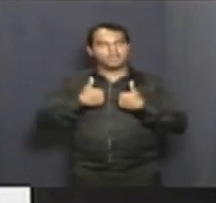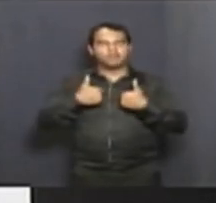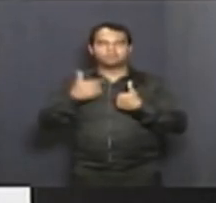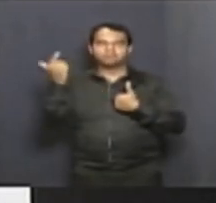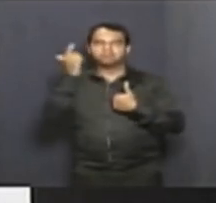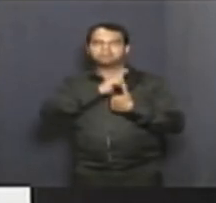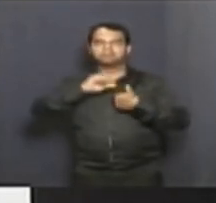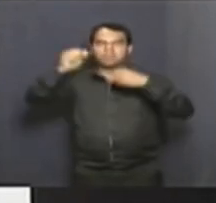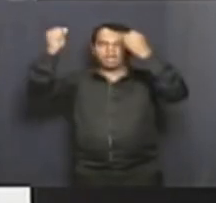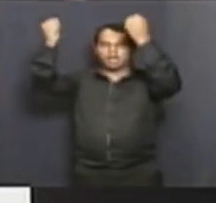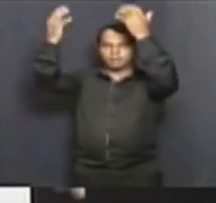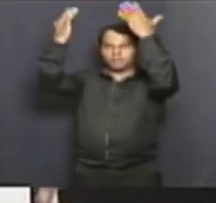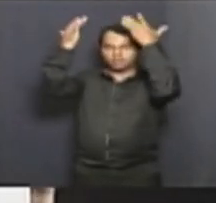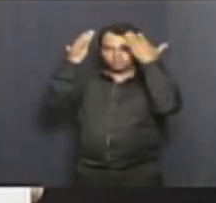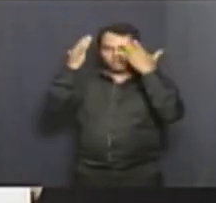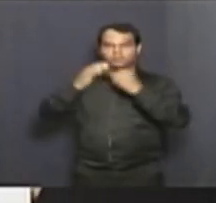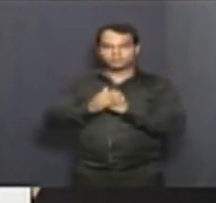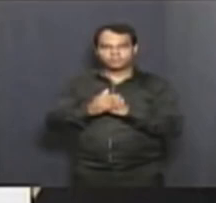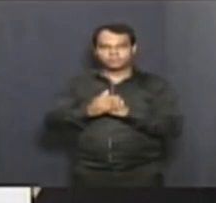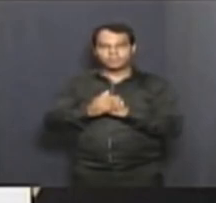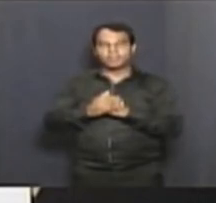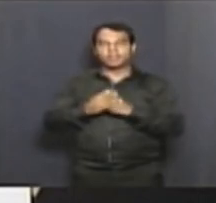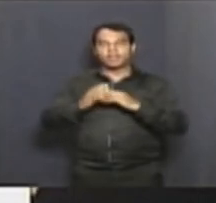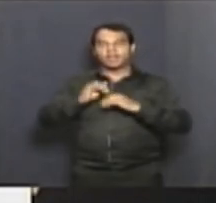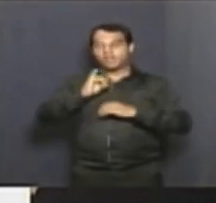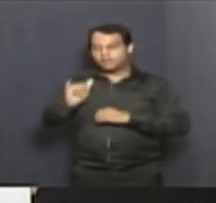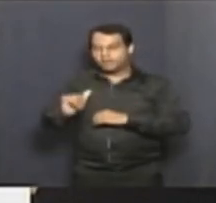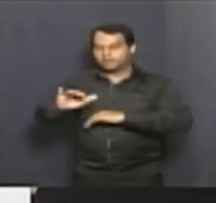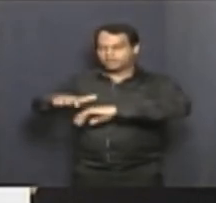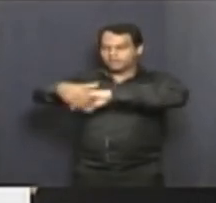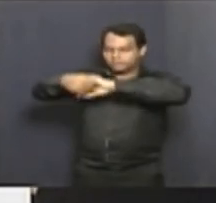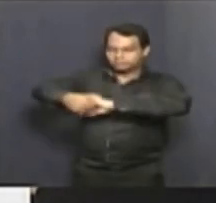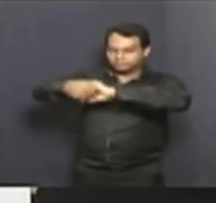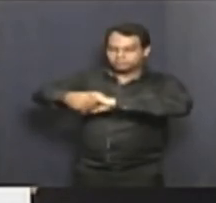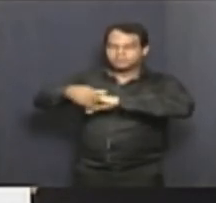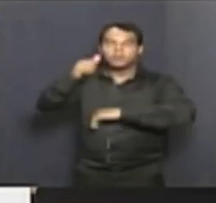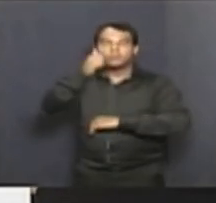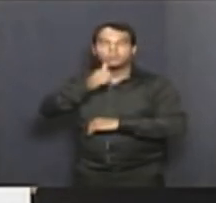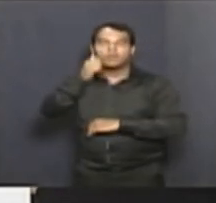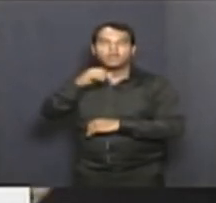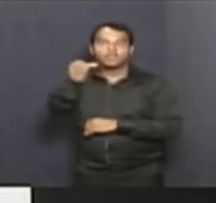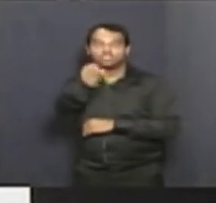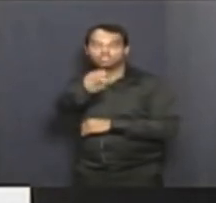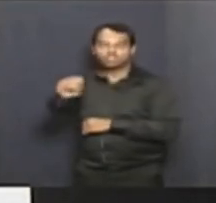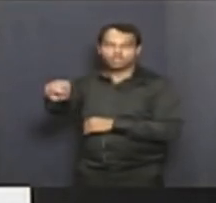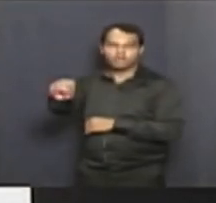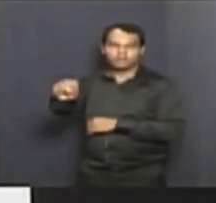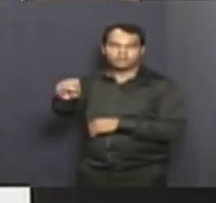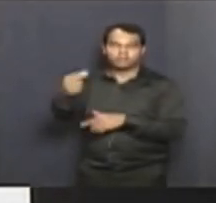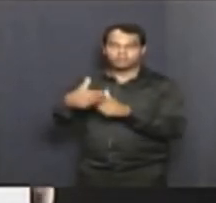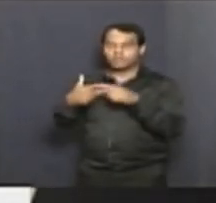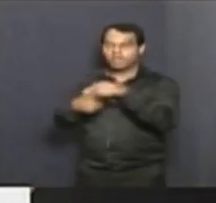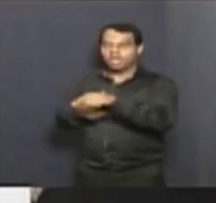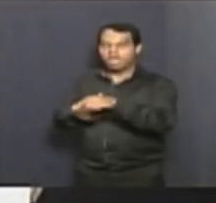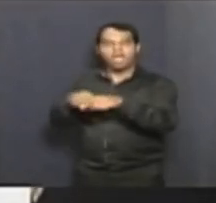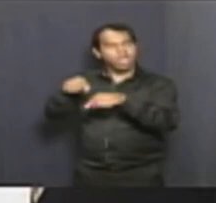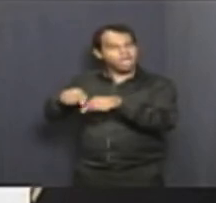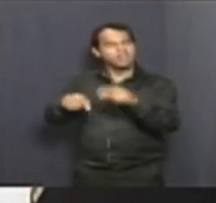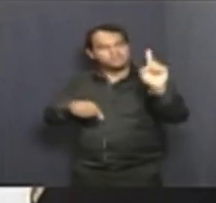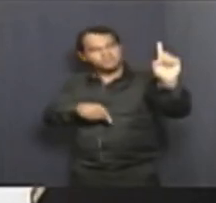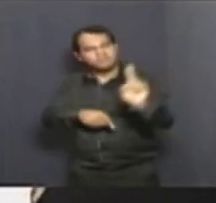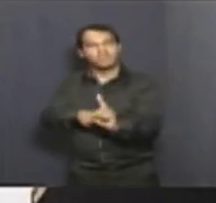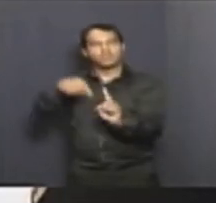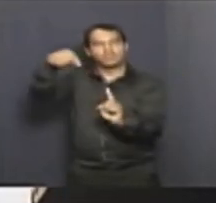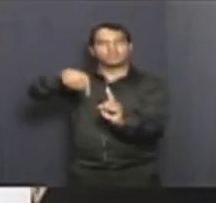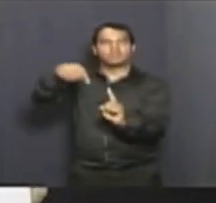quero fazer um registro especial complementar minha sogra porque fez questão de vir hoje aqui e